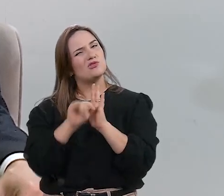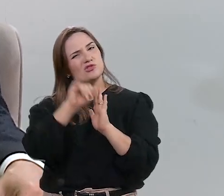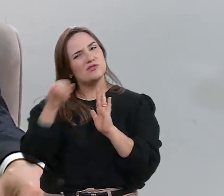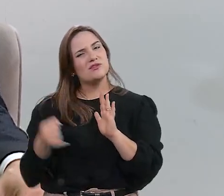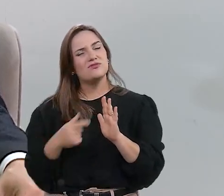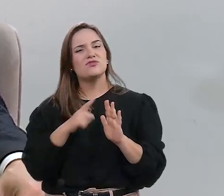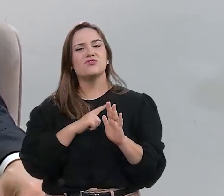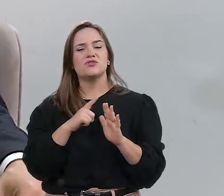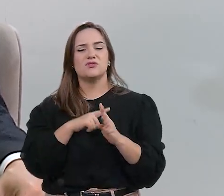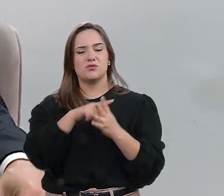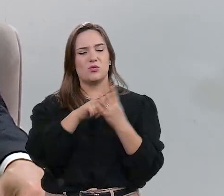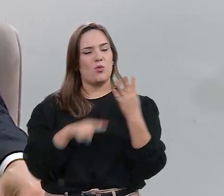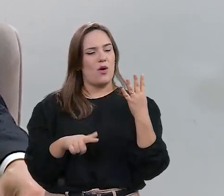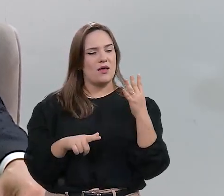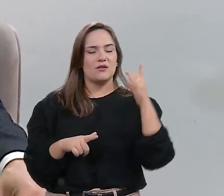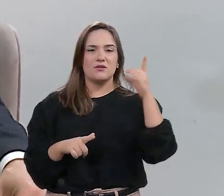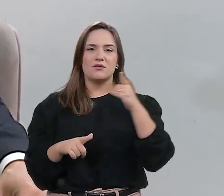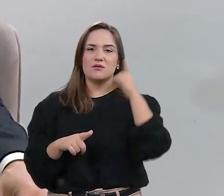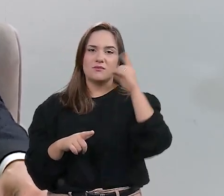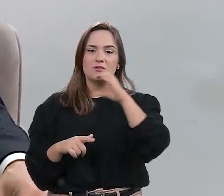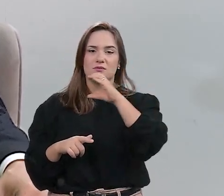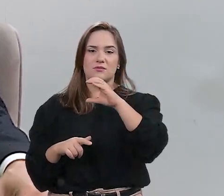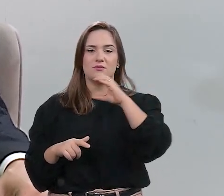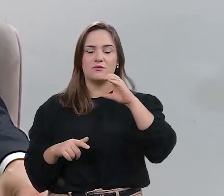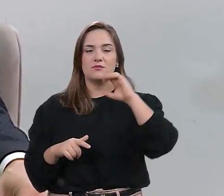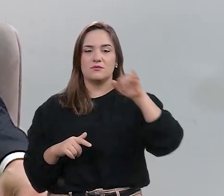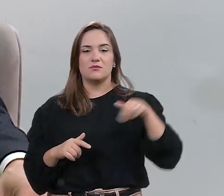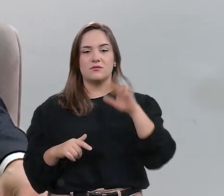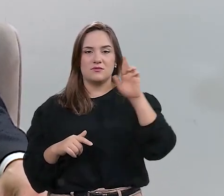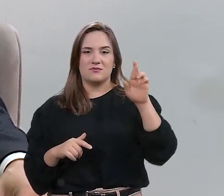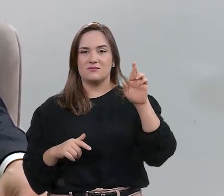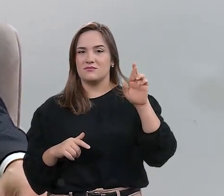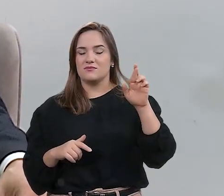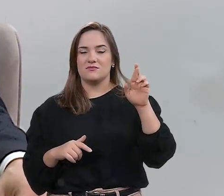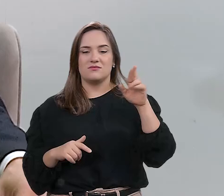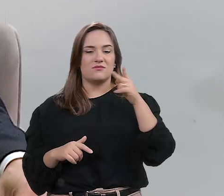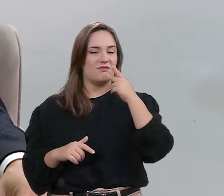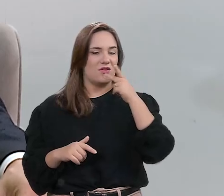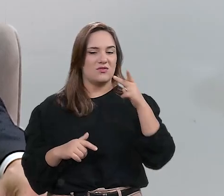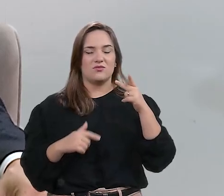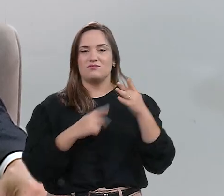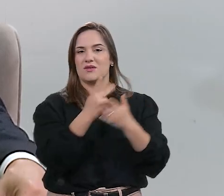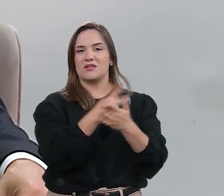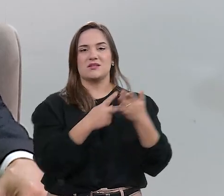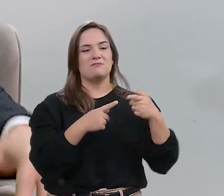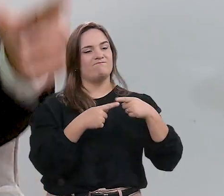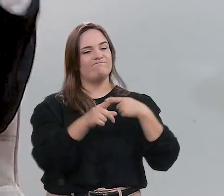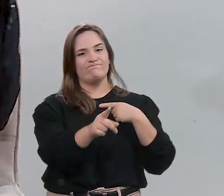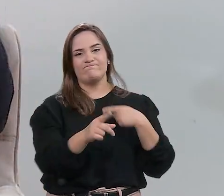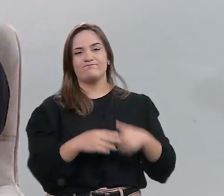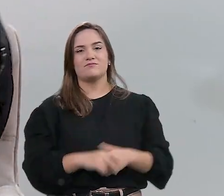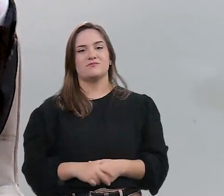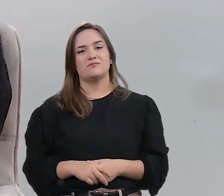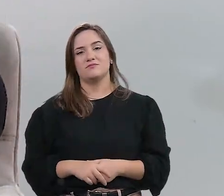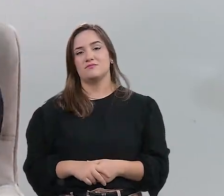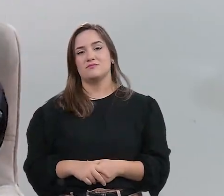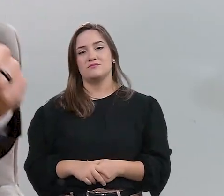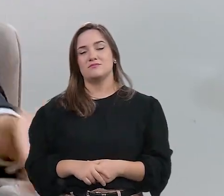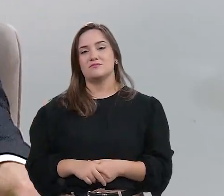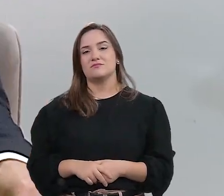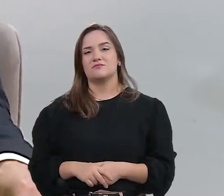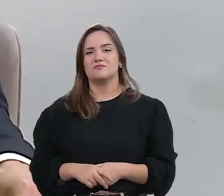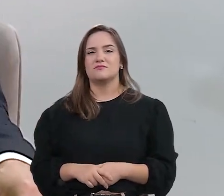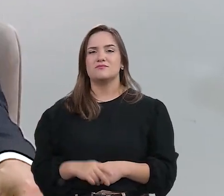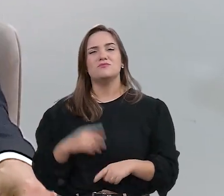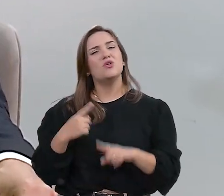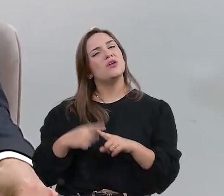4 deputados da Comissão de Constituição e Justiça tinham dado parecer contrário, porque naquela época existia assim,